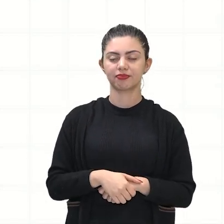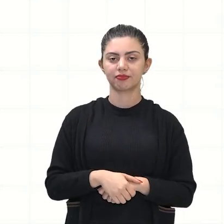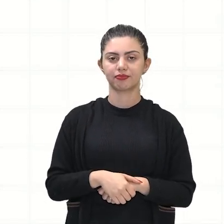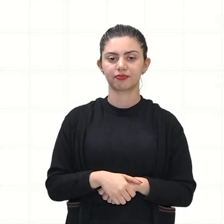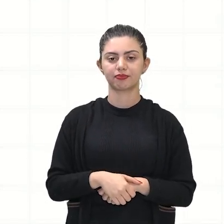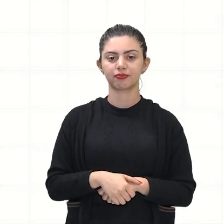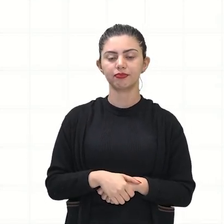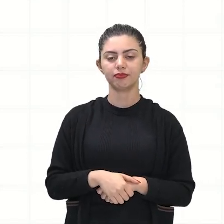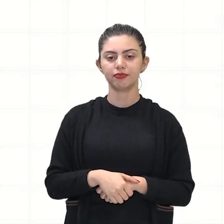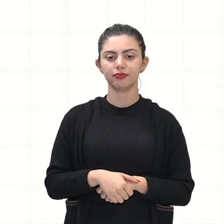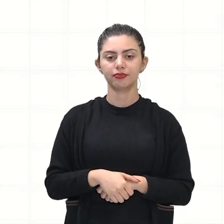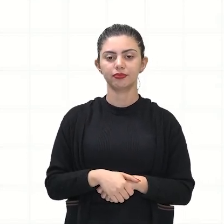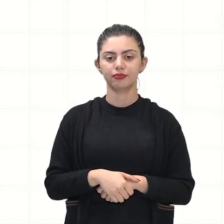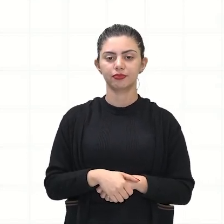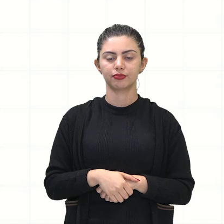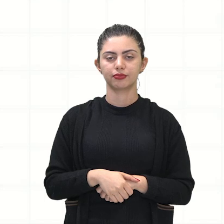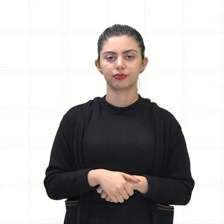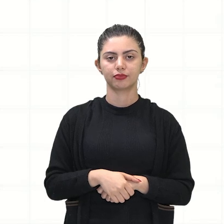humana.